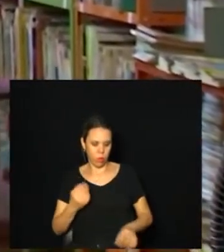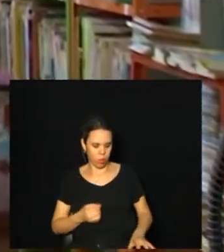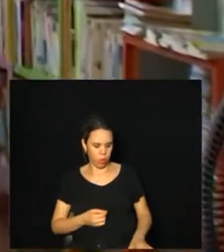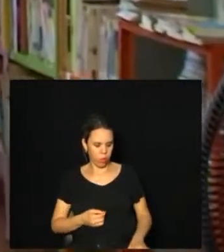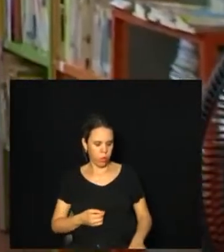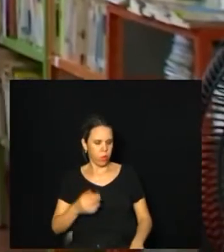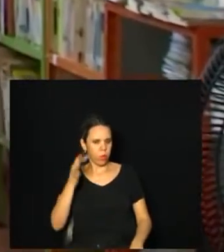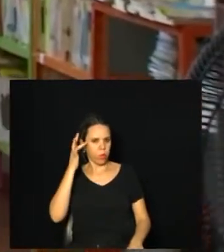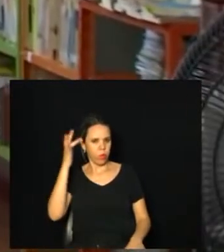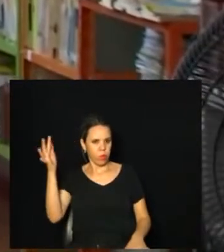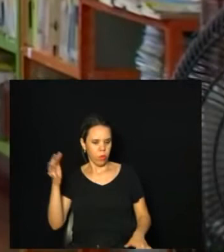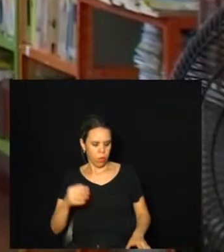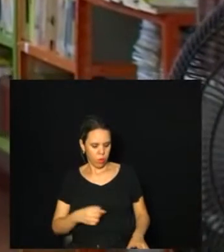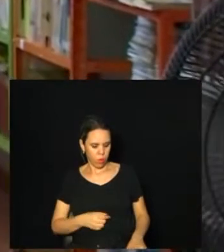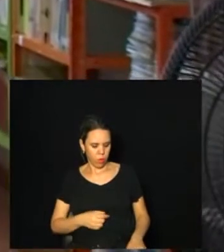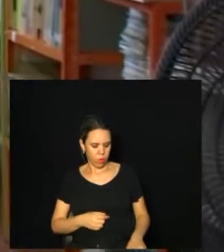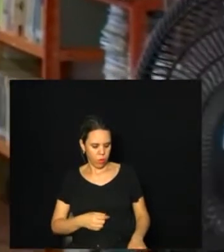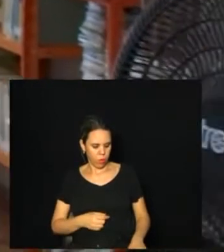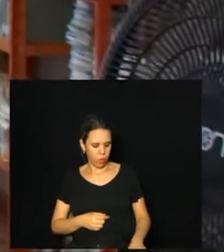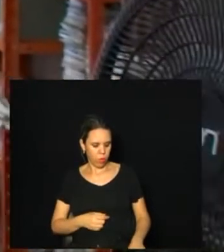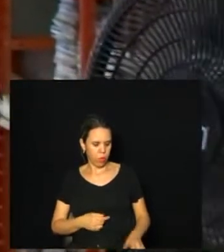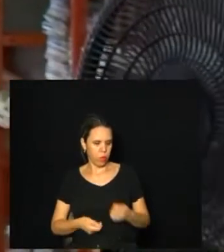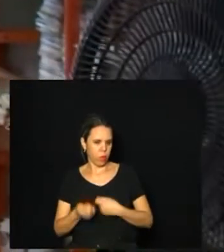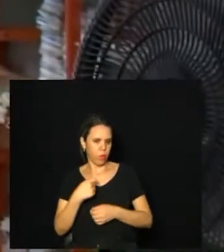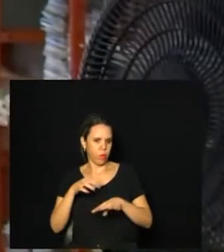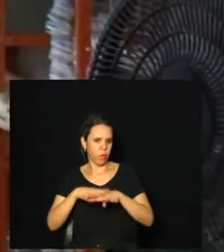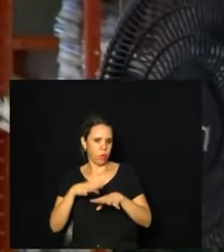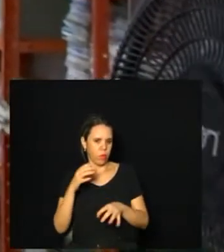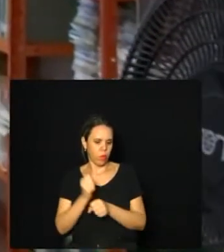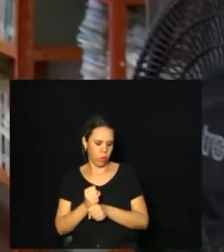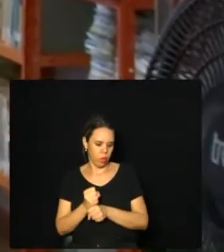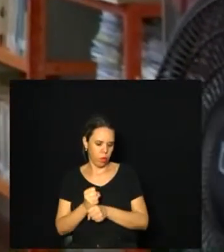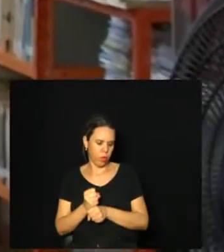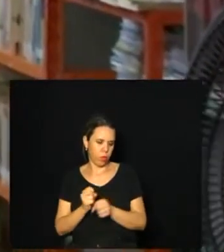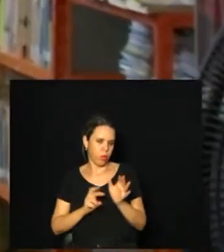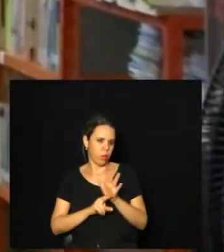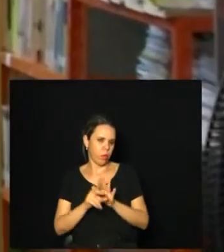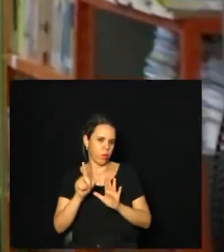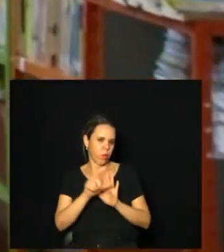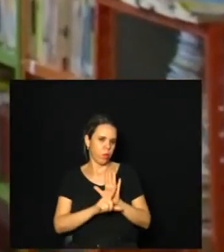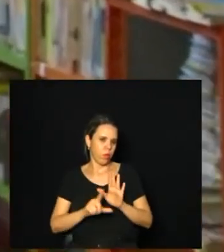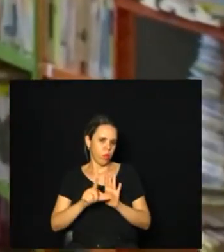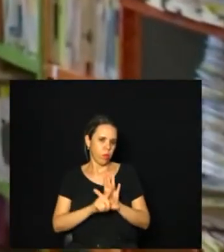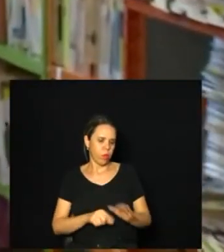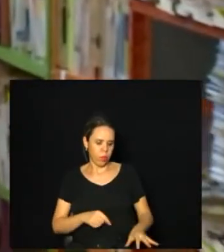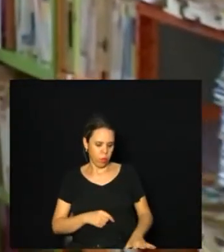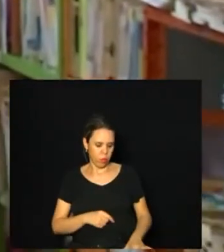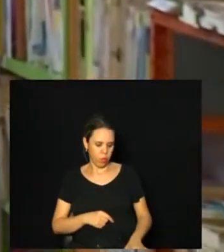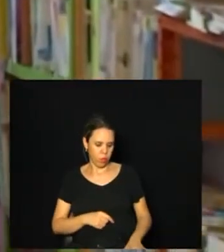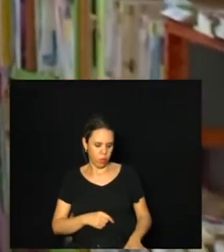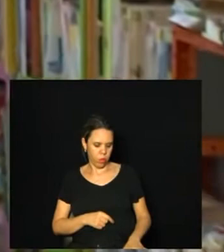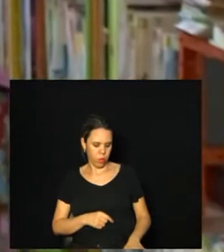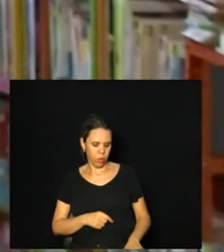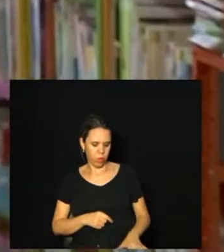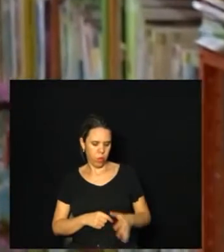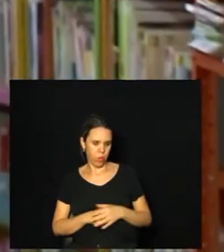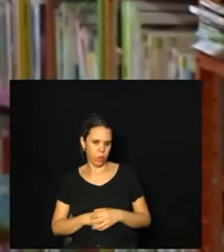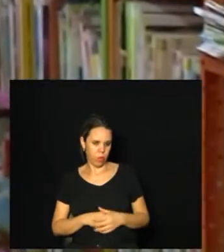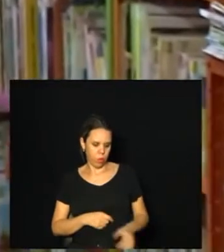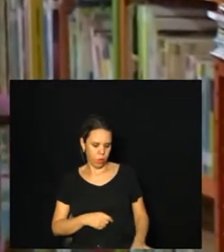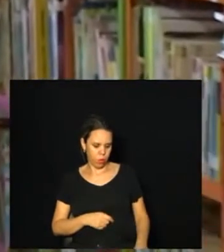psicologia, administração, áreas exatas, biológicas, literatura, então literatura estrangeira,